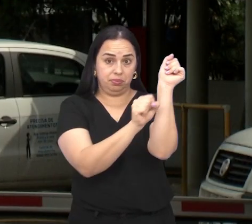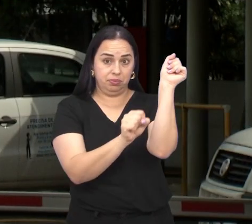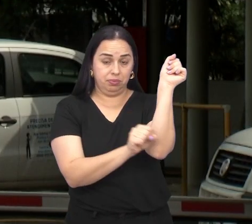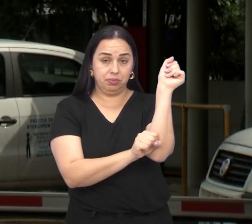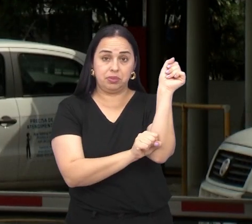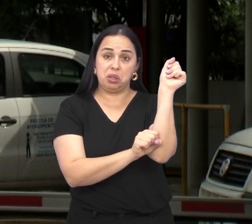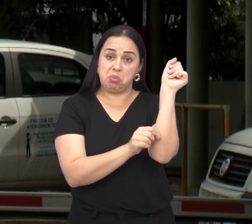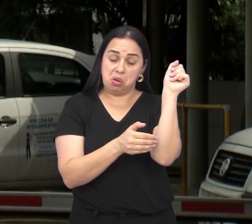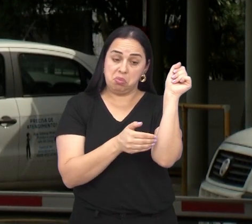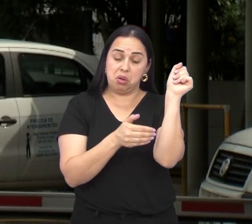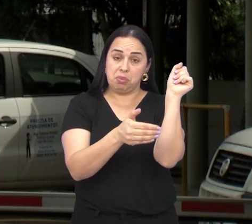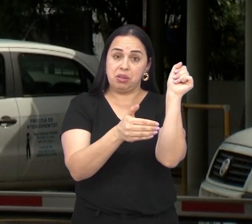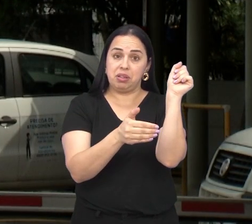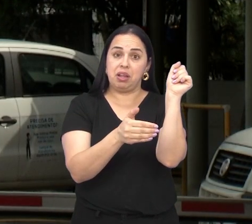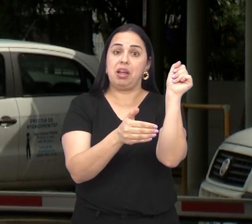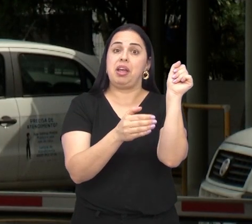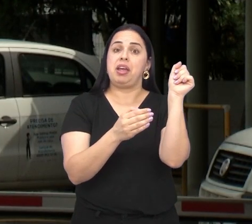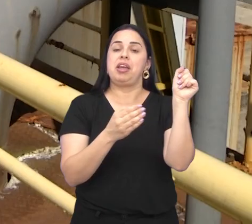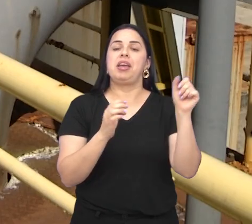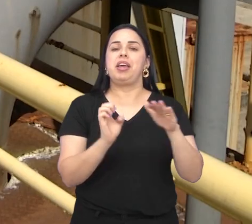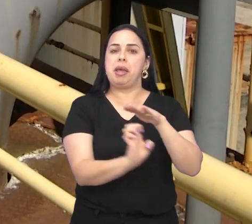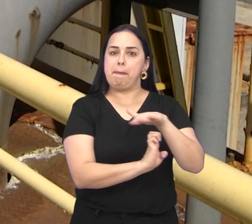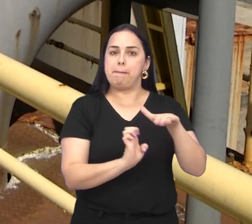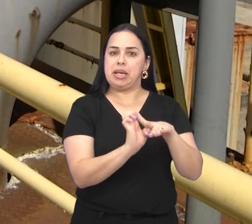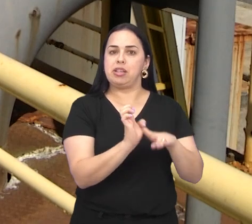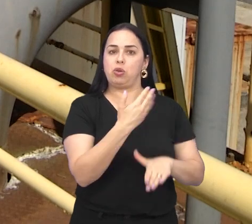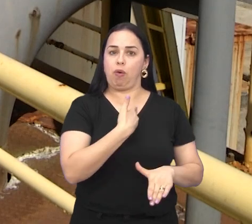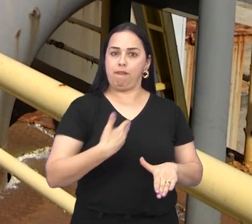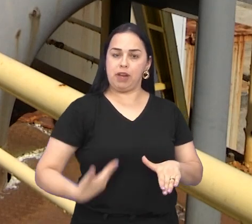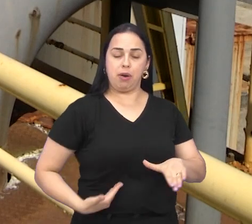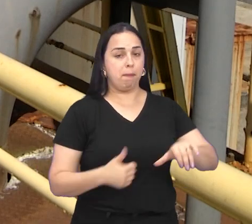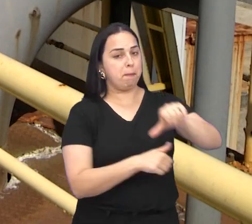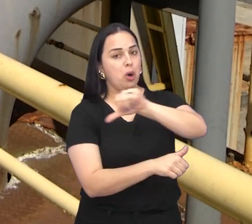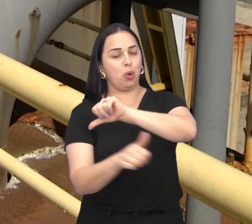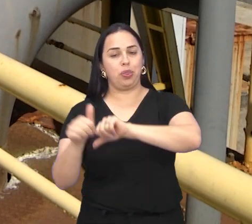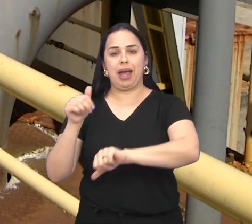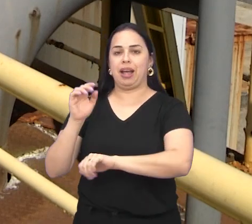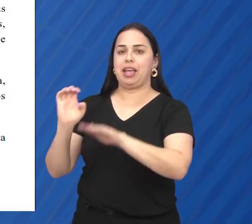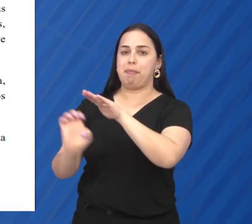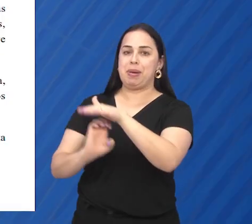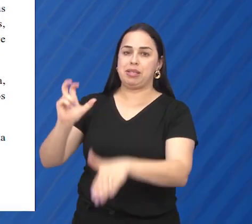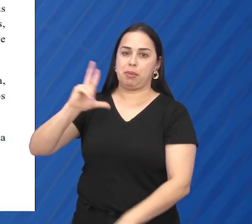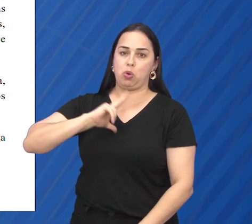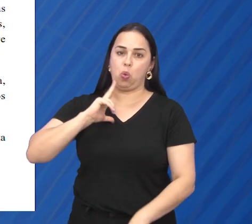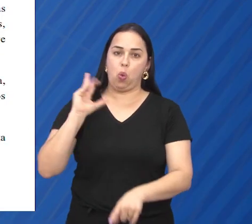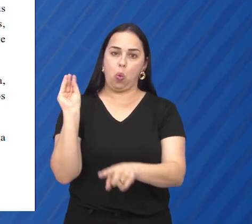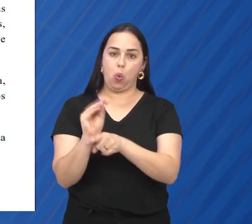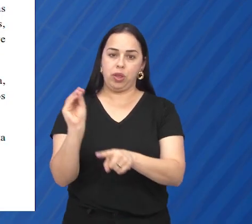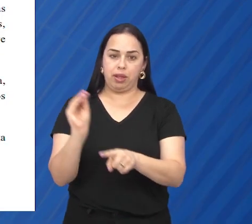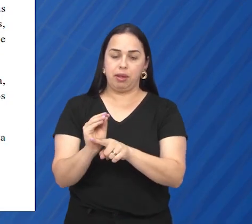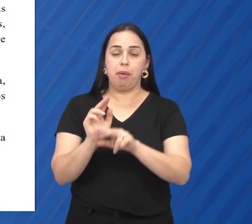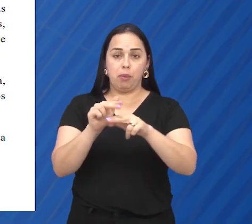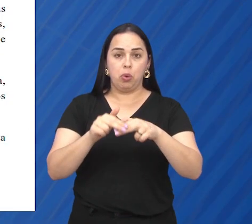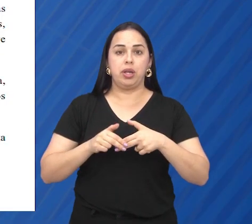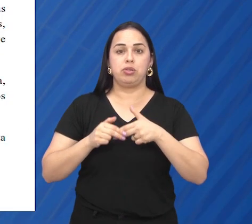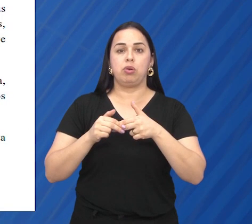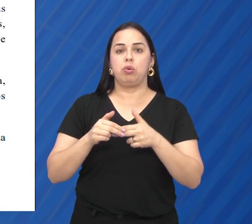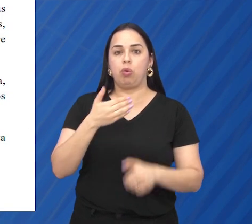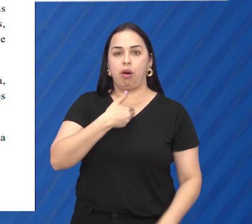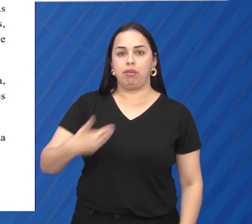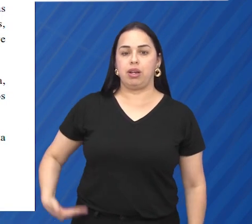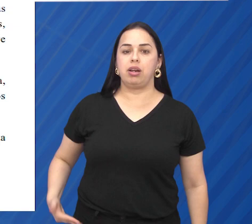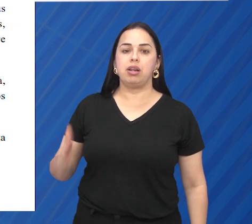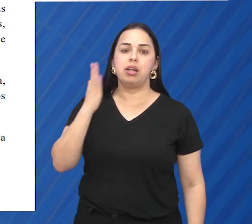A Sabesp poderá em breve deixar de ser a maior estatal paulista. Isso porque foi apresentado um projeto do